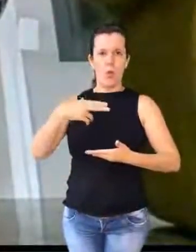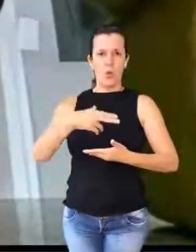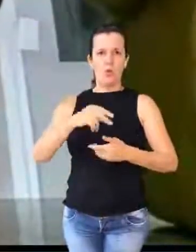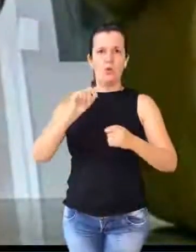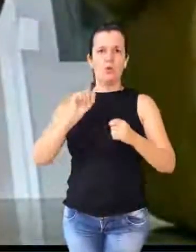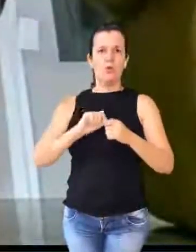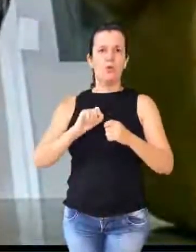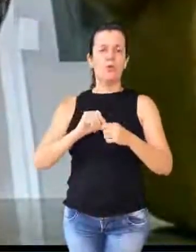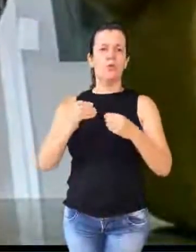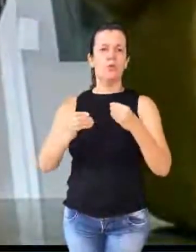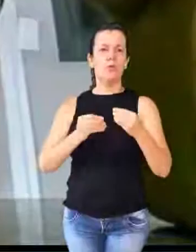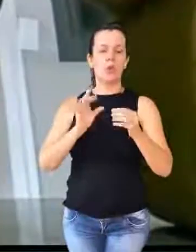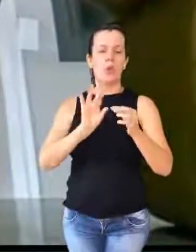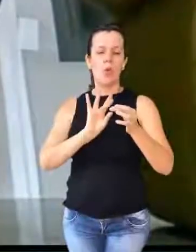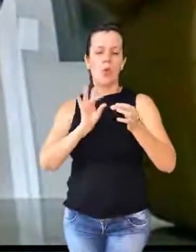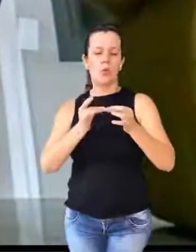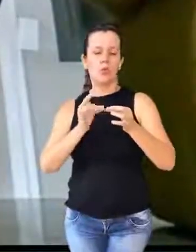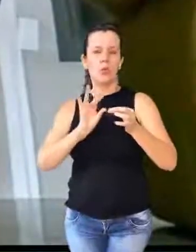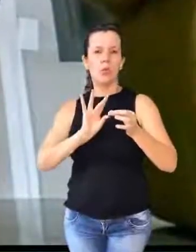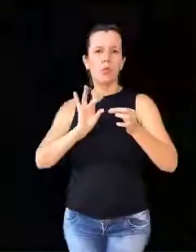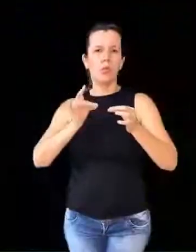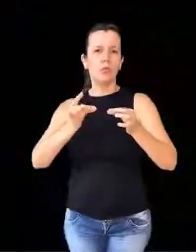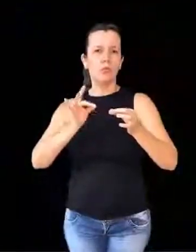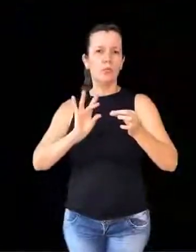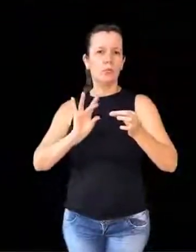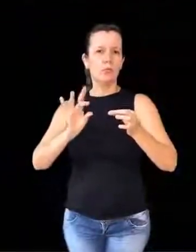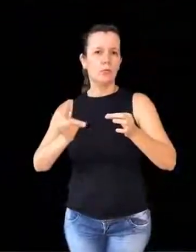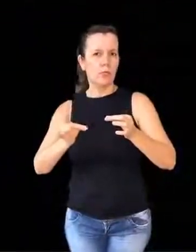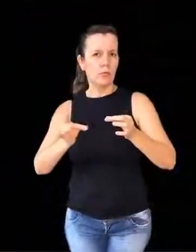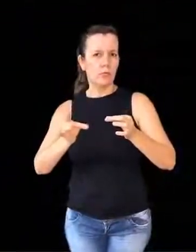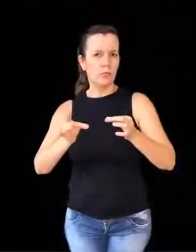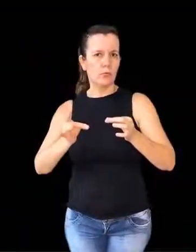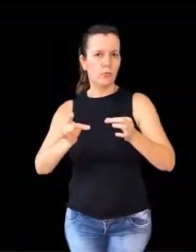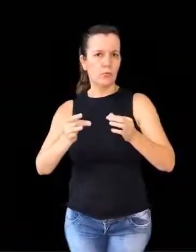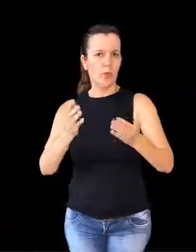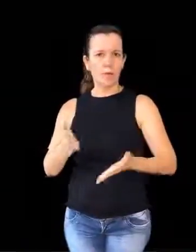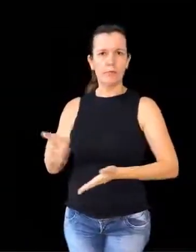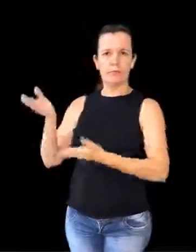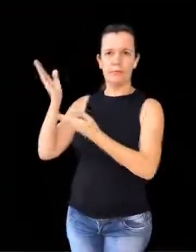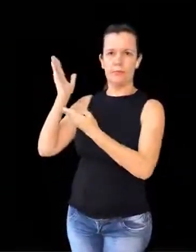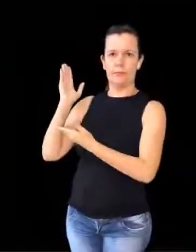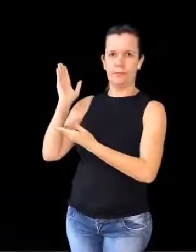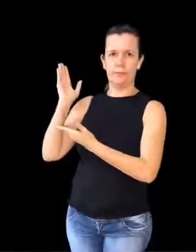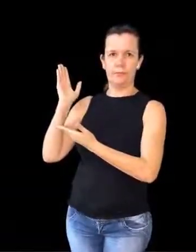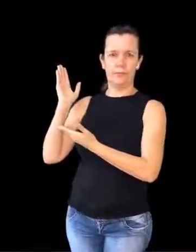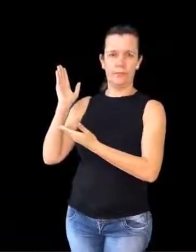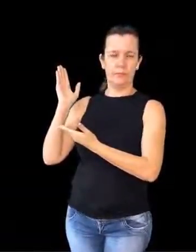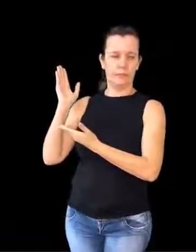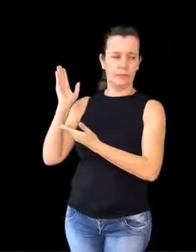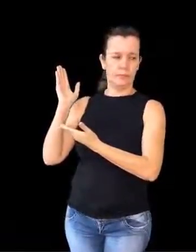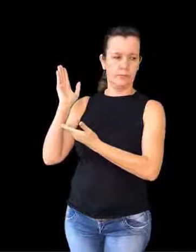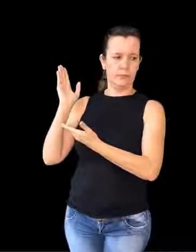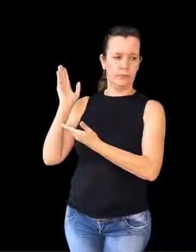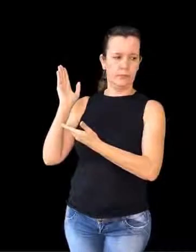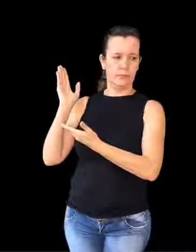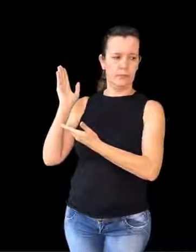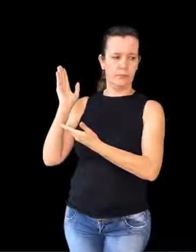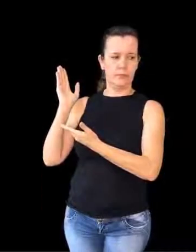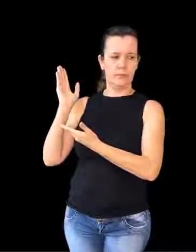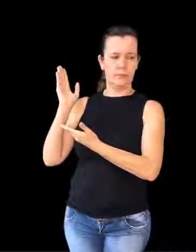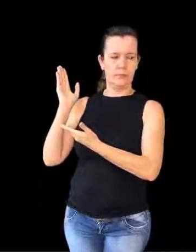encher todas elas. Eu vou encher as minhas e já volto. Olha, olha, cortei uma tira e